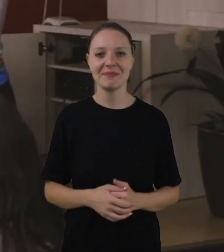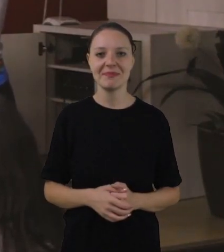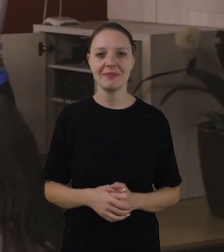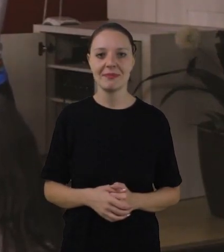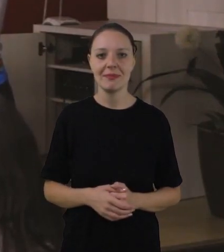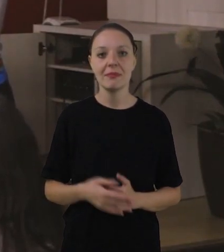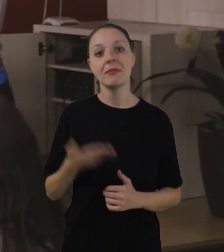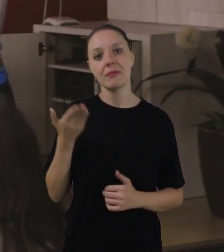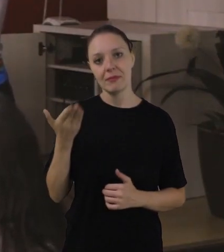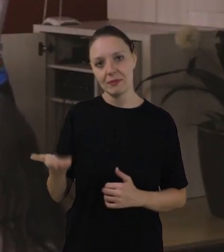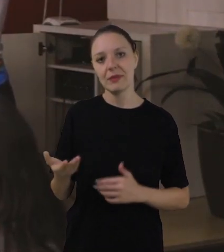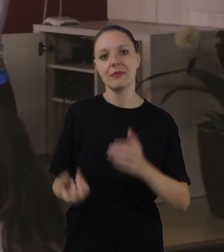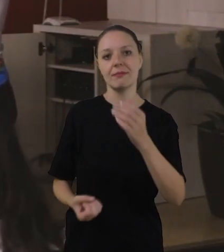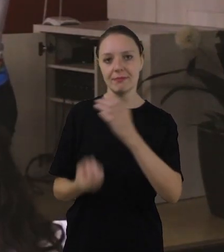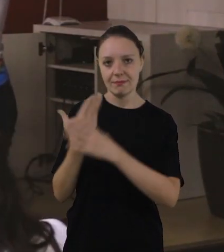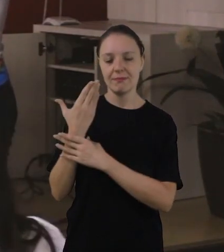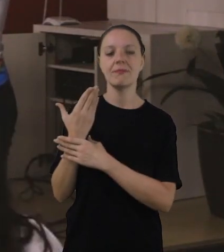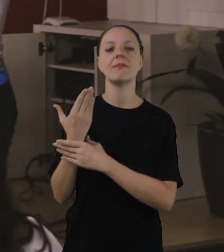foi forjado, então,